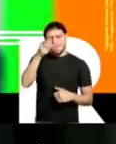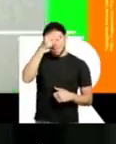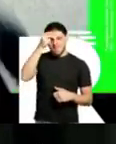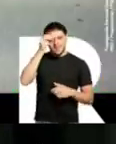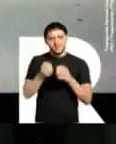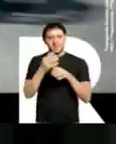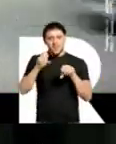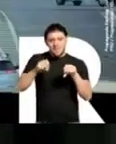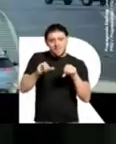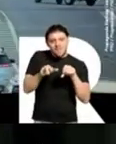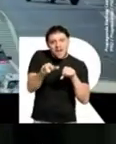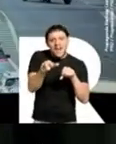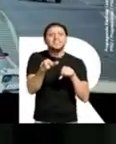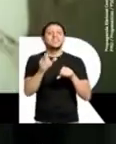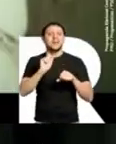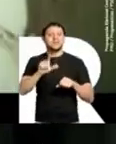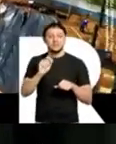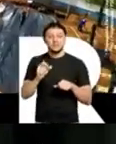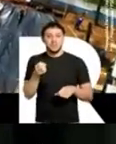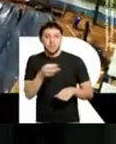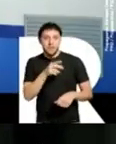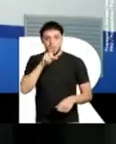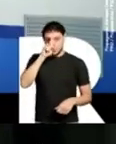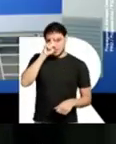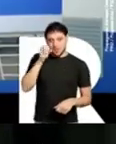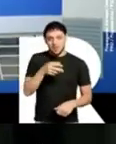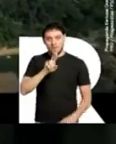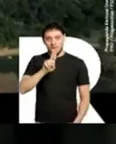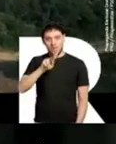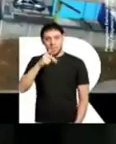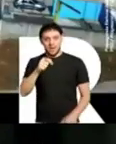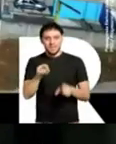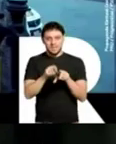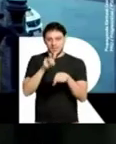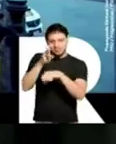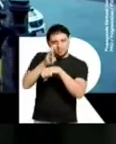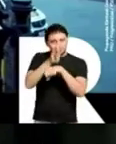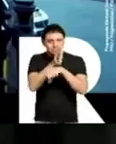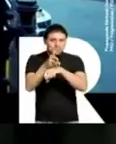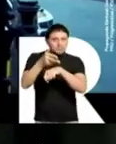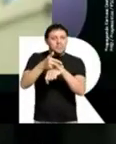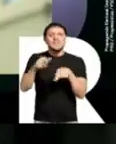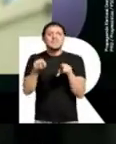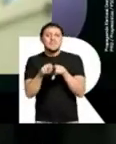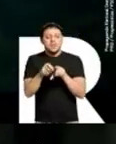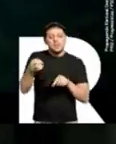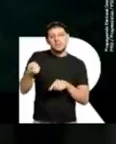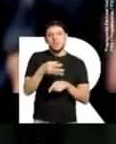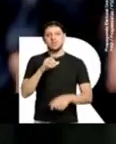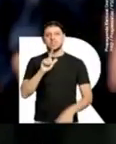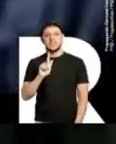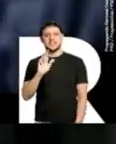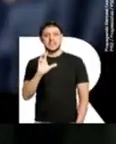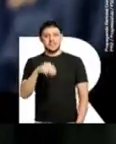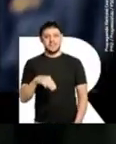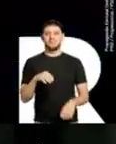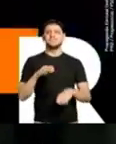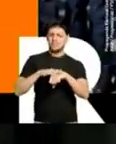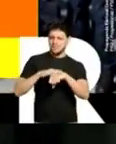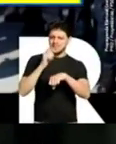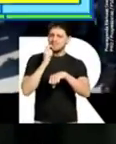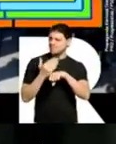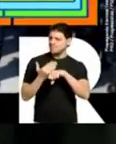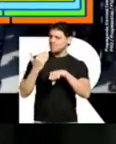O prefeito da Faixa Azul, dos novos hospitais e das novas UPAs, das câmeras de segurança e dos novos